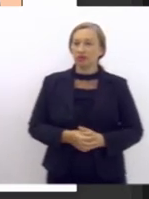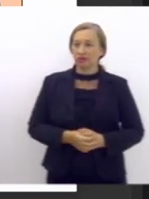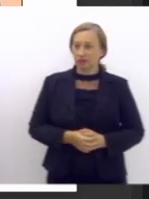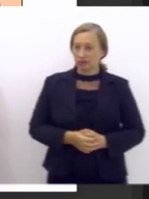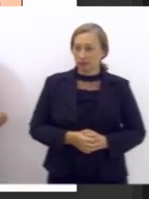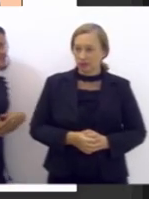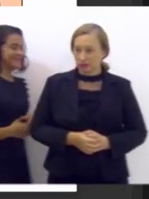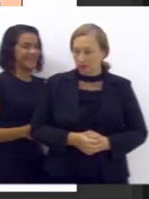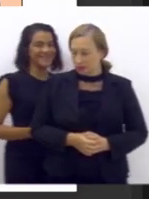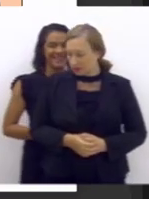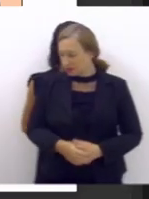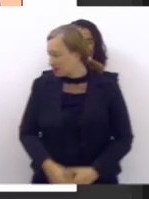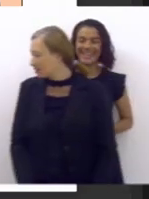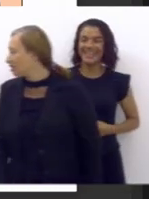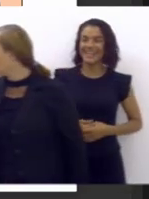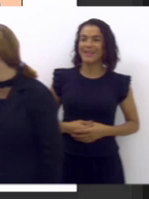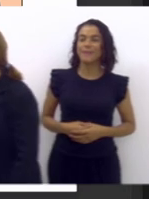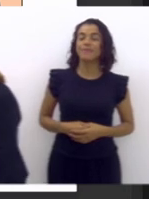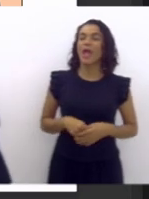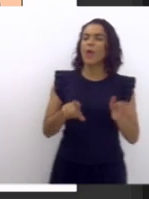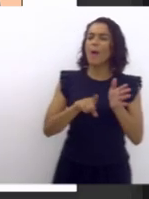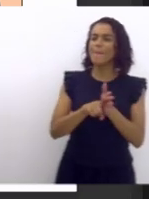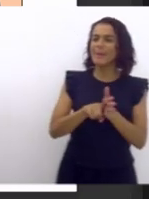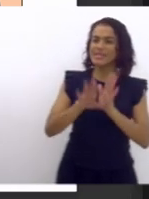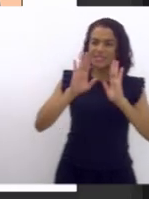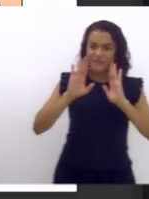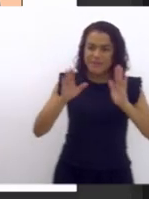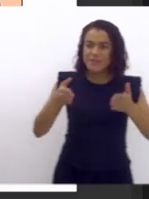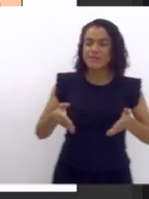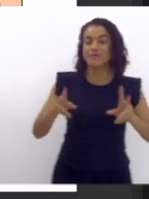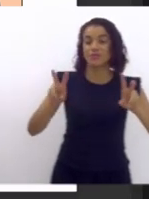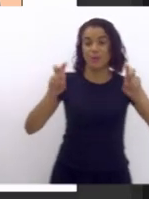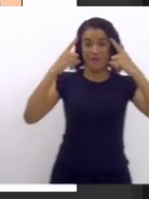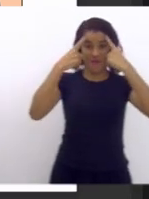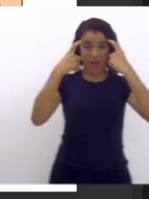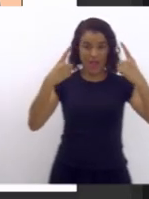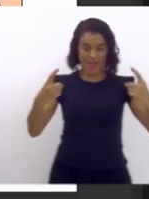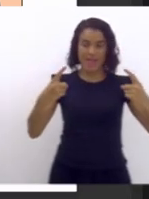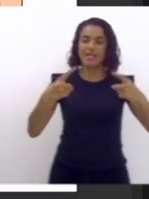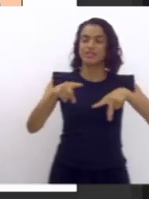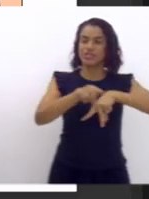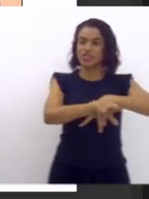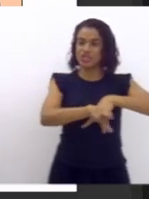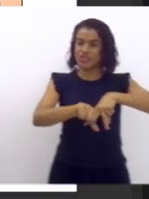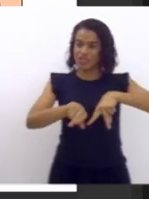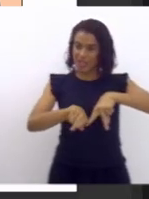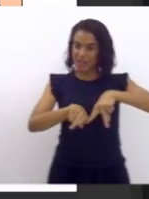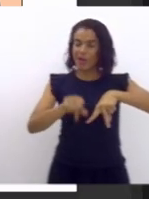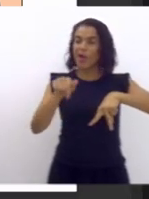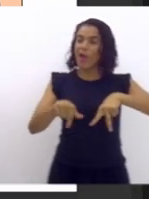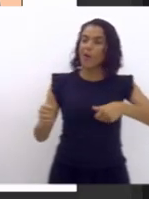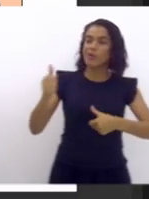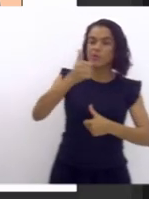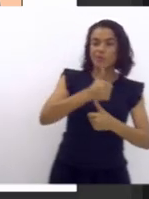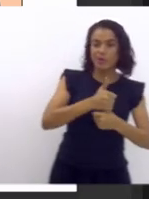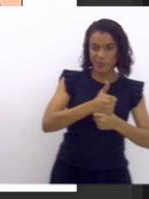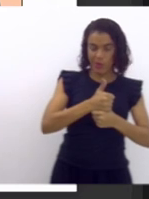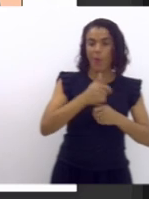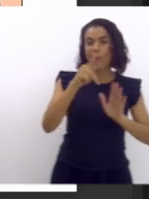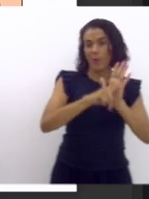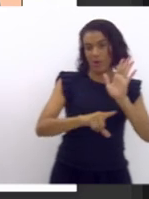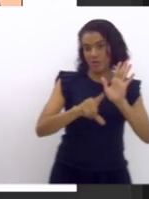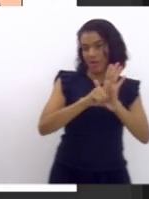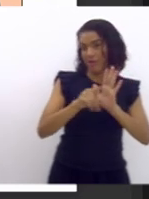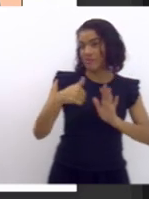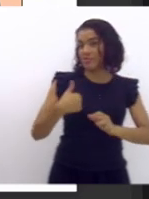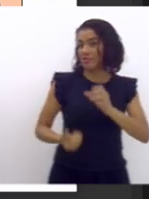até março do ano que vem, é uma pesquisa específica sobre violência política de gênero, que é essa que substituiu o projeto piloto que a gente